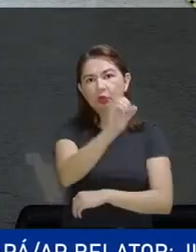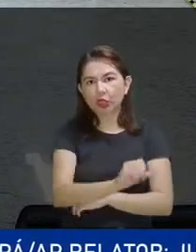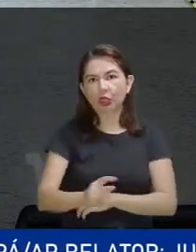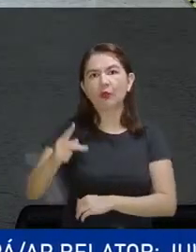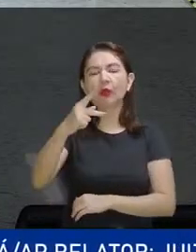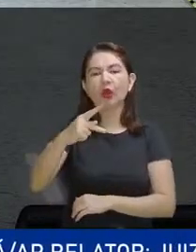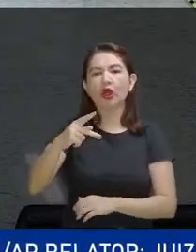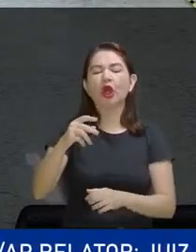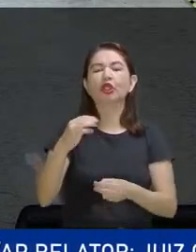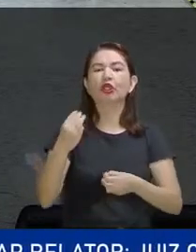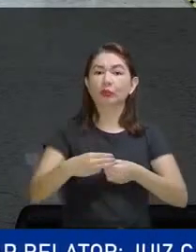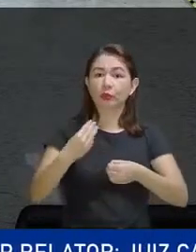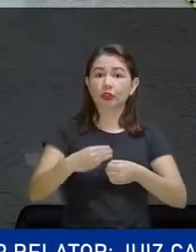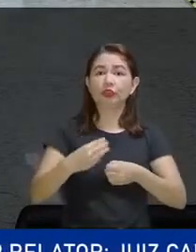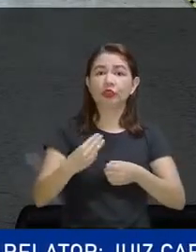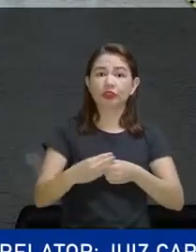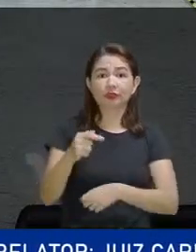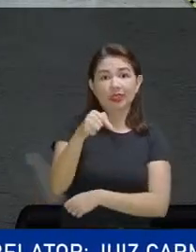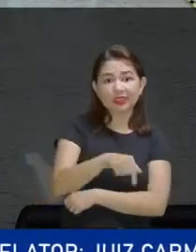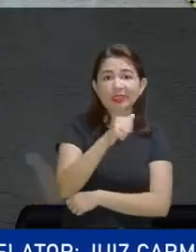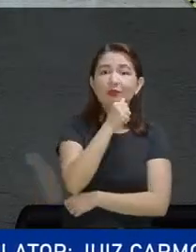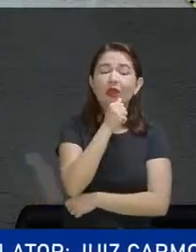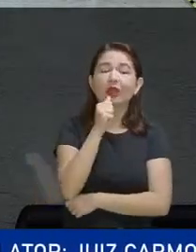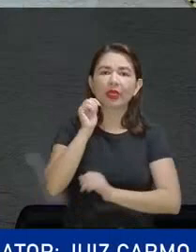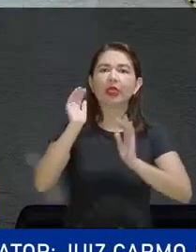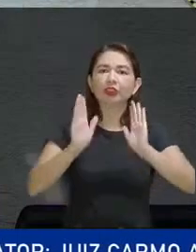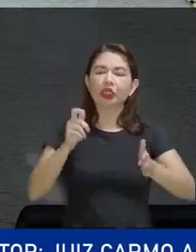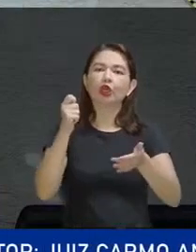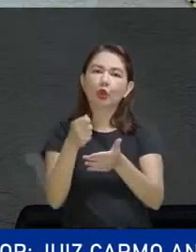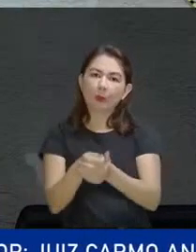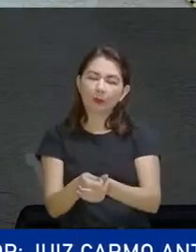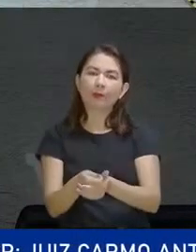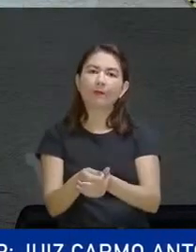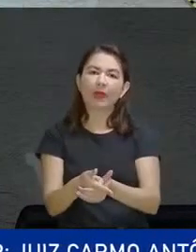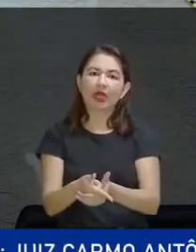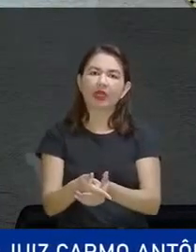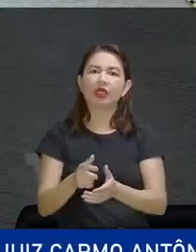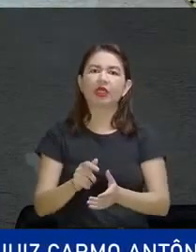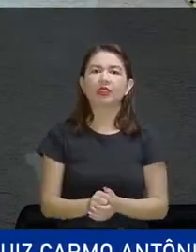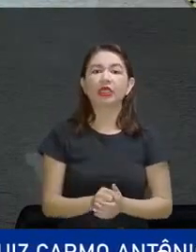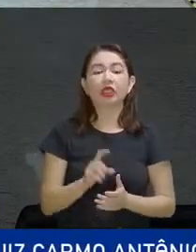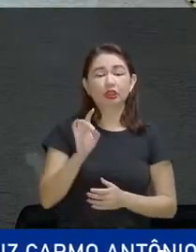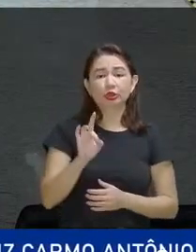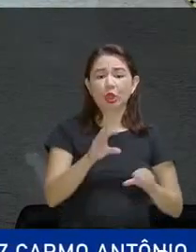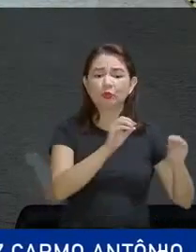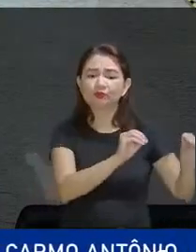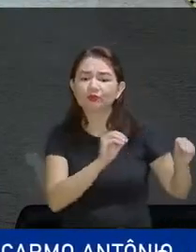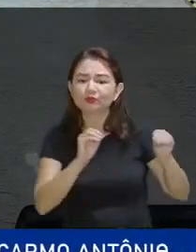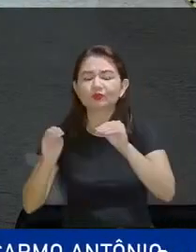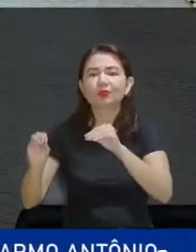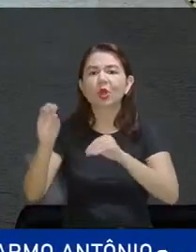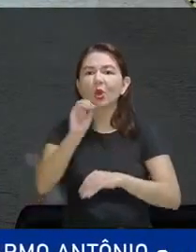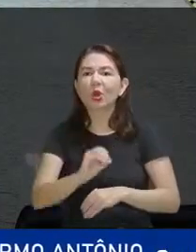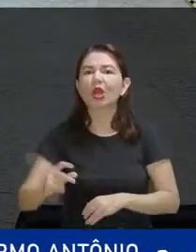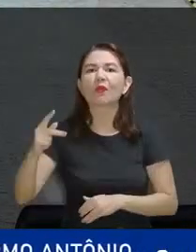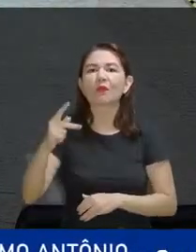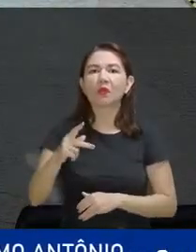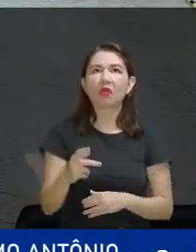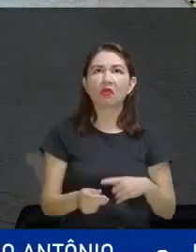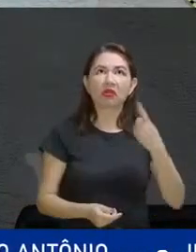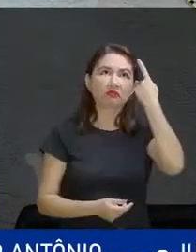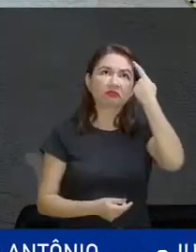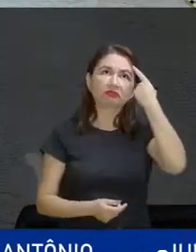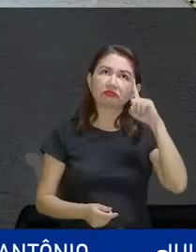já estavam compradas em Macapá e que ficou encarregado de transportá-las, que não consegue identificar a pessoa